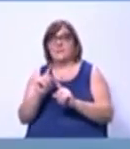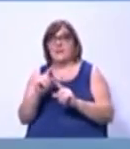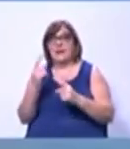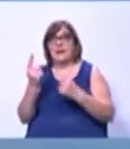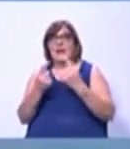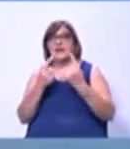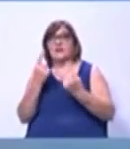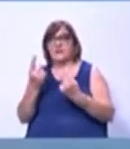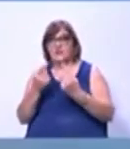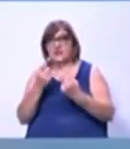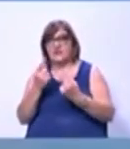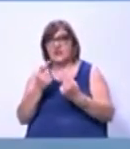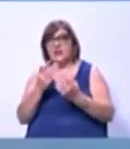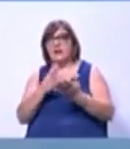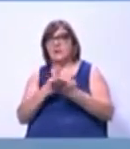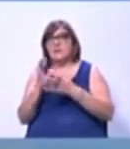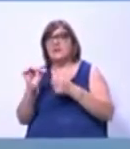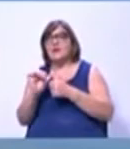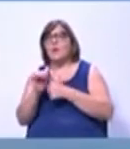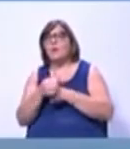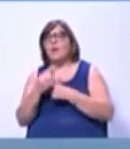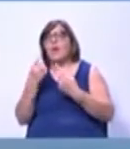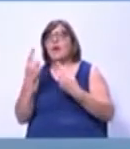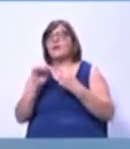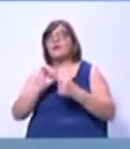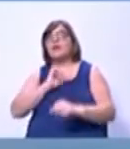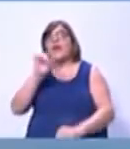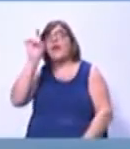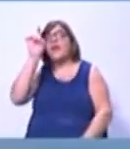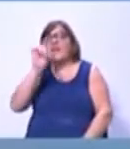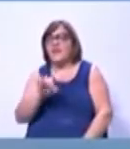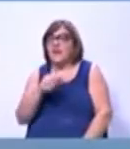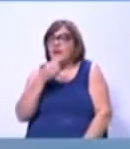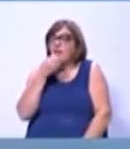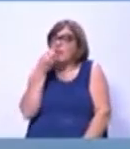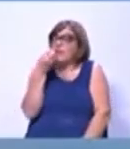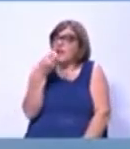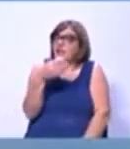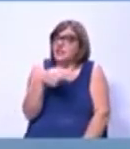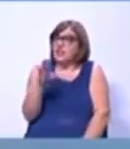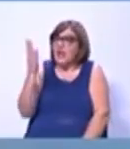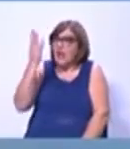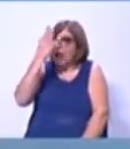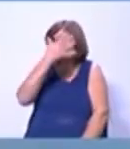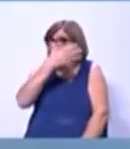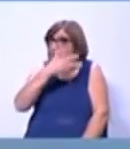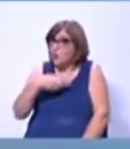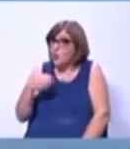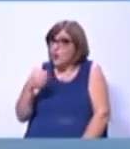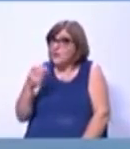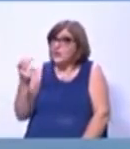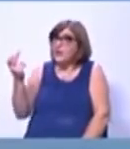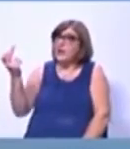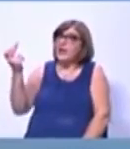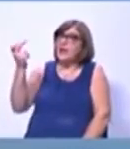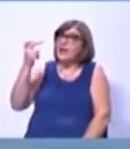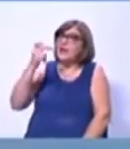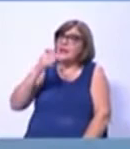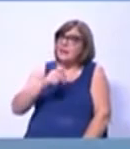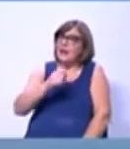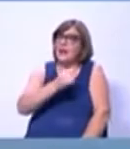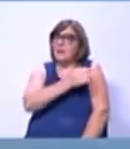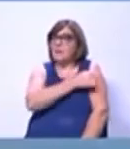às vezes passa por mudar algumas coisas no nosso dia. Deixar, por exemplo, à noite entrar a melatonina para